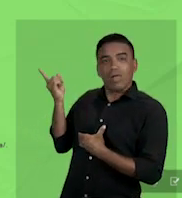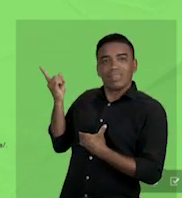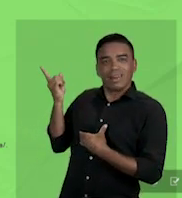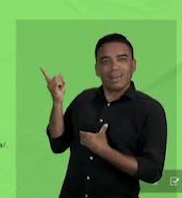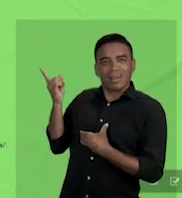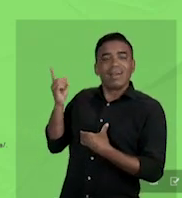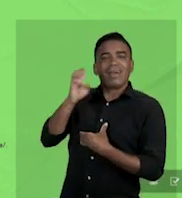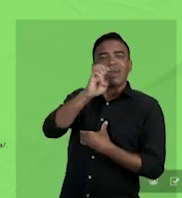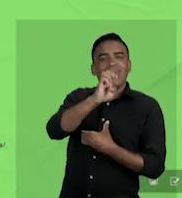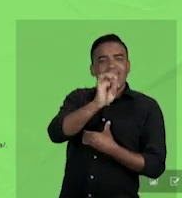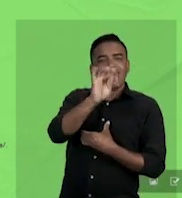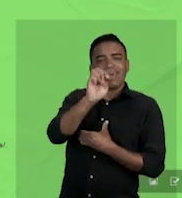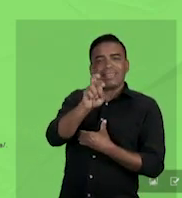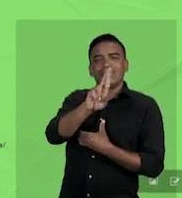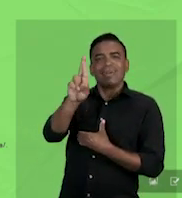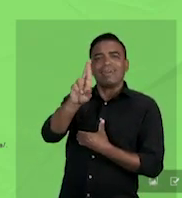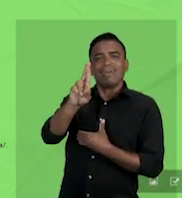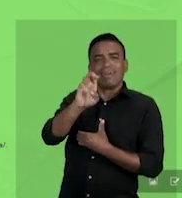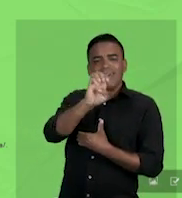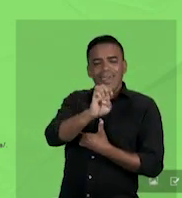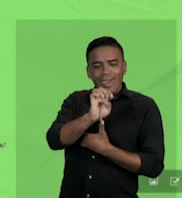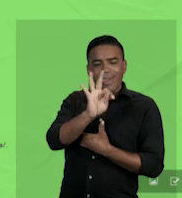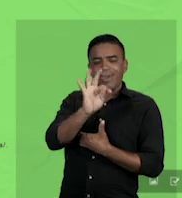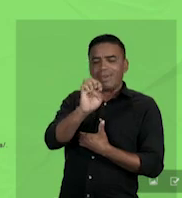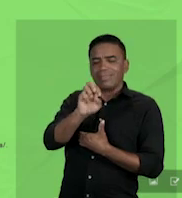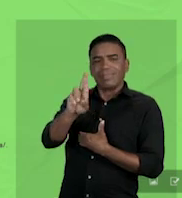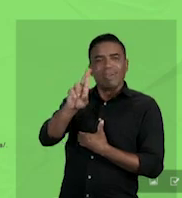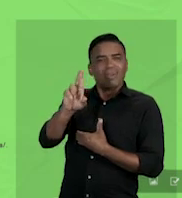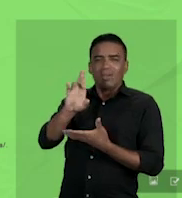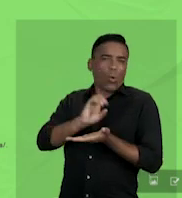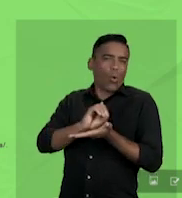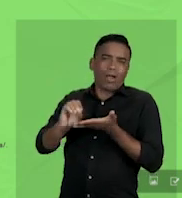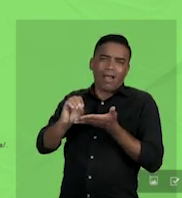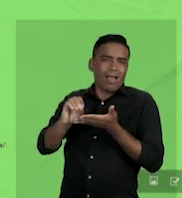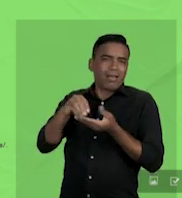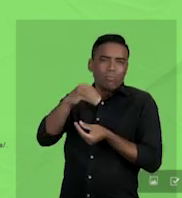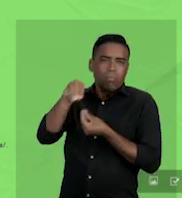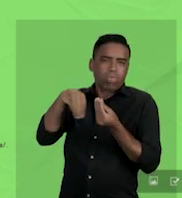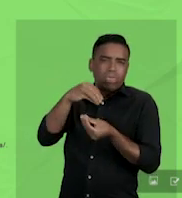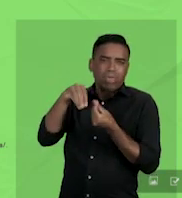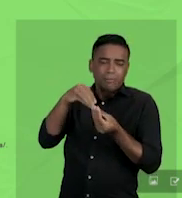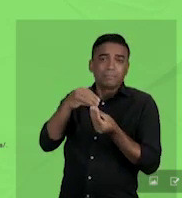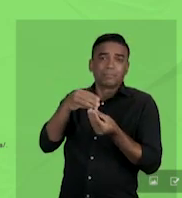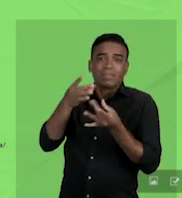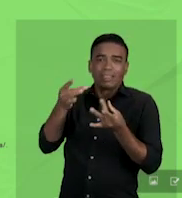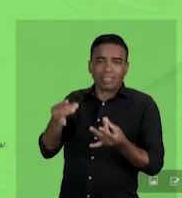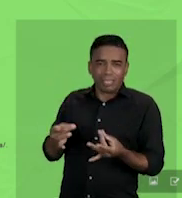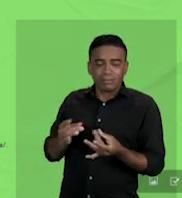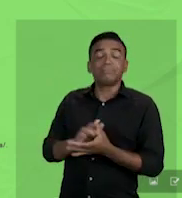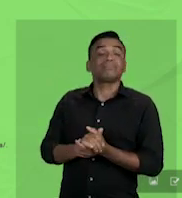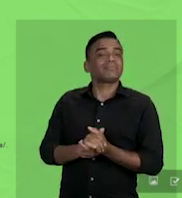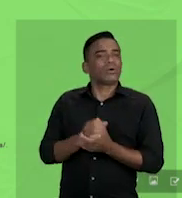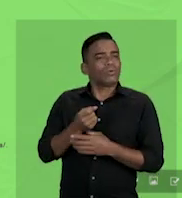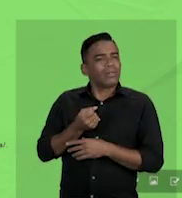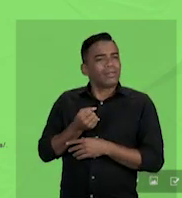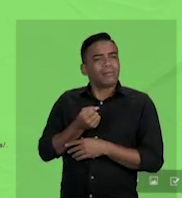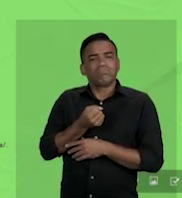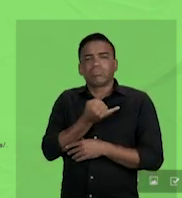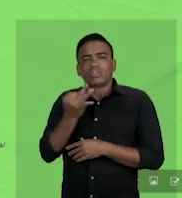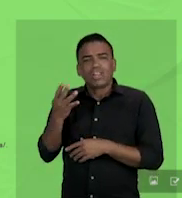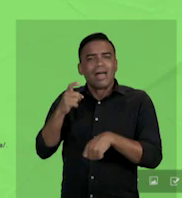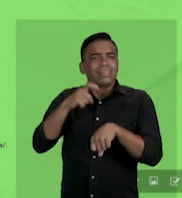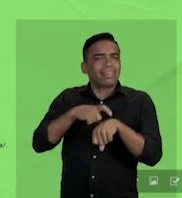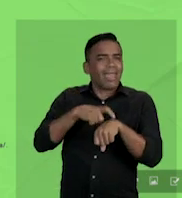chamada éter, um solvente orgânico. Bom, após um certo tempo, todos dois